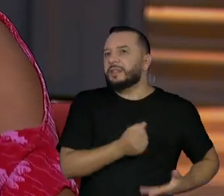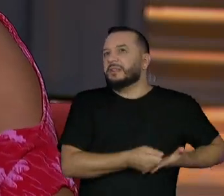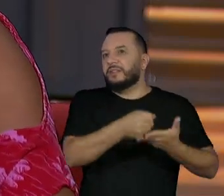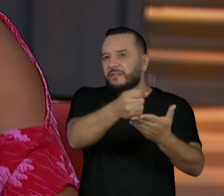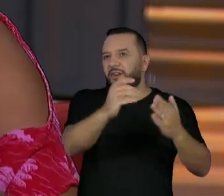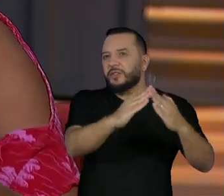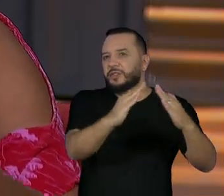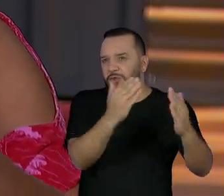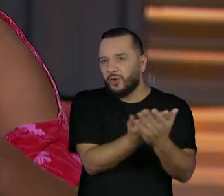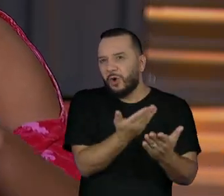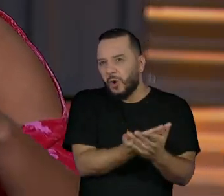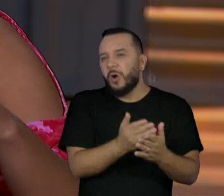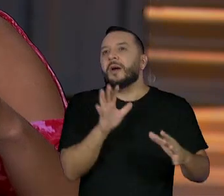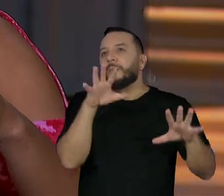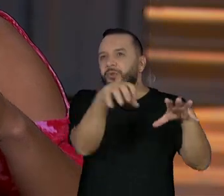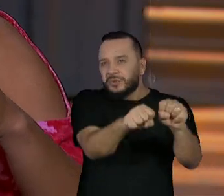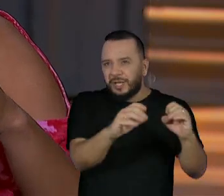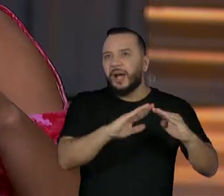buscar na escola,